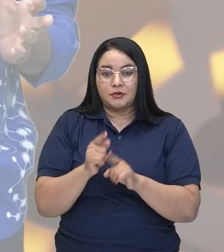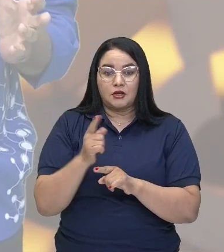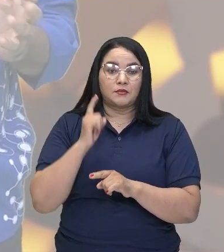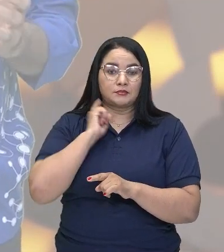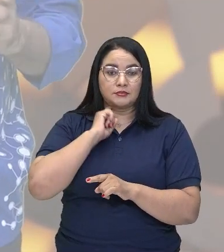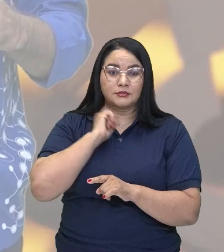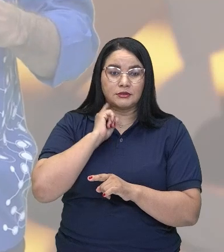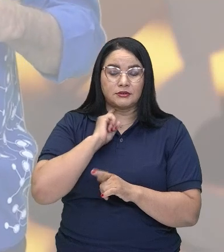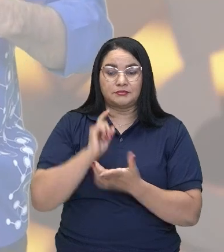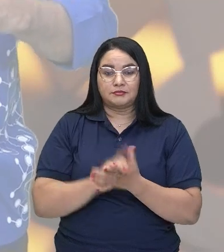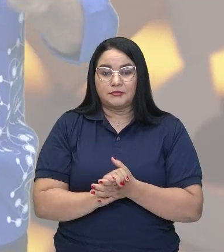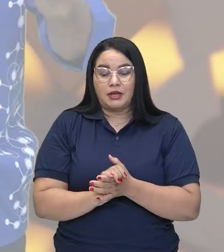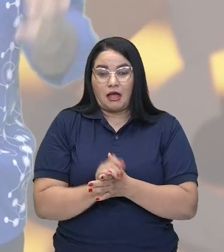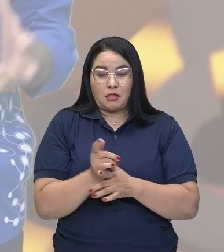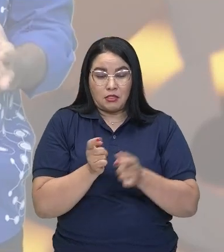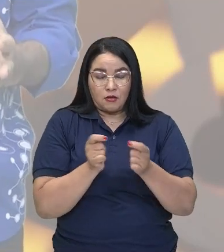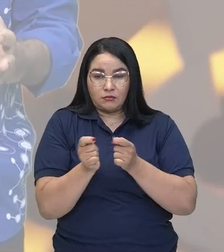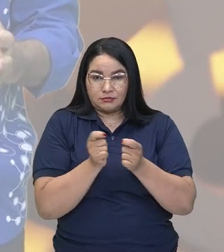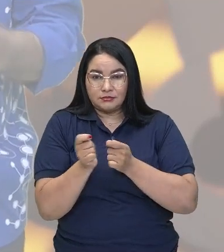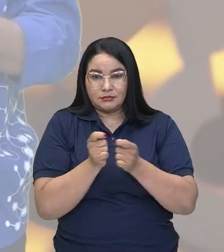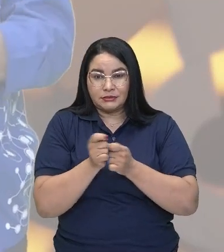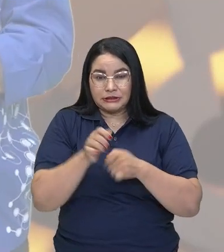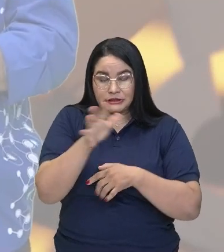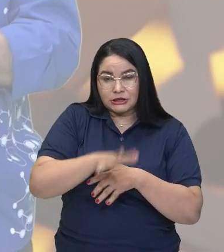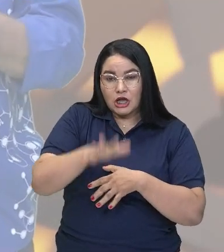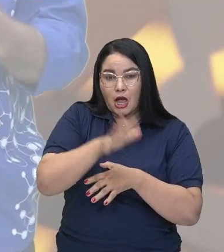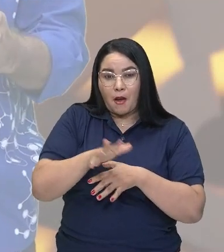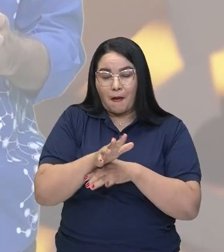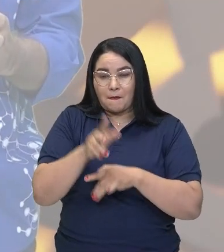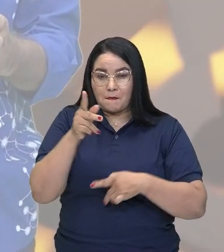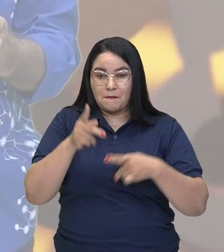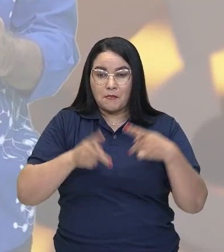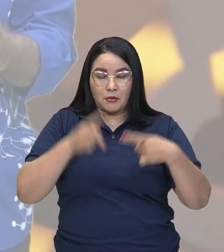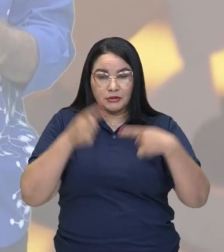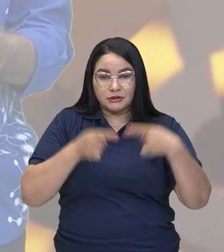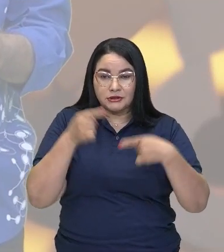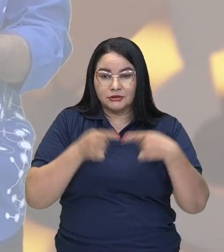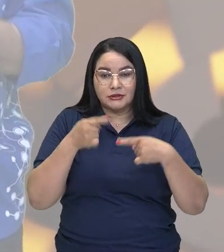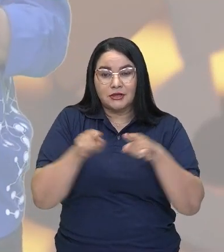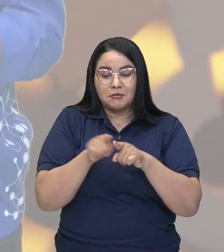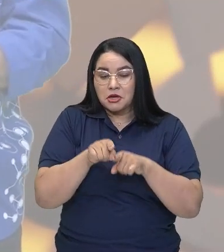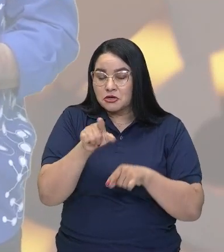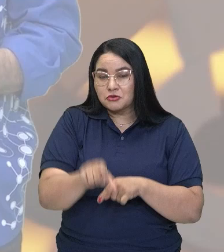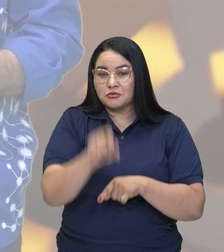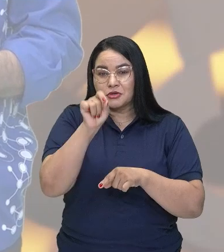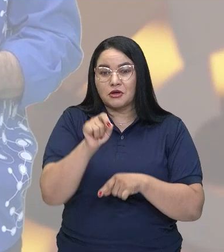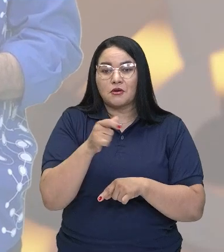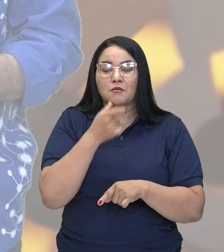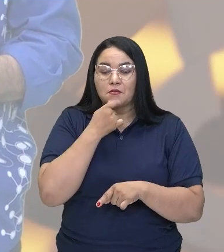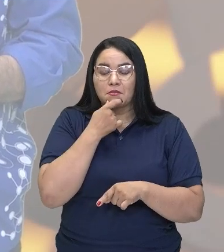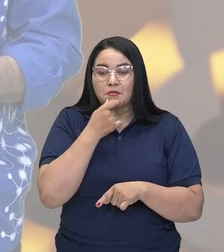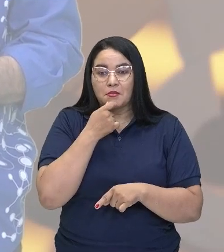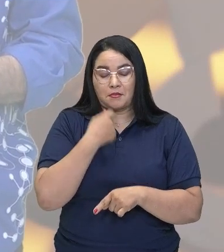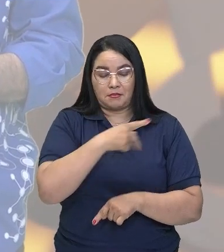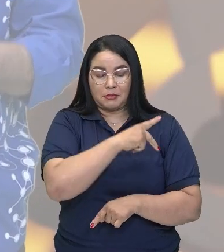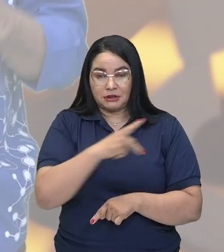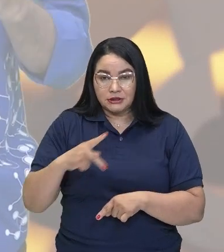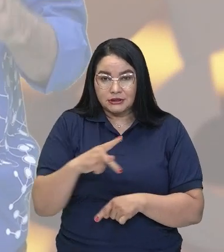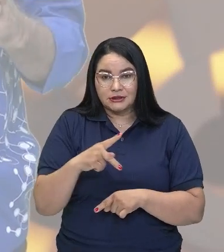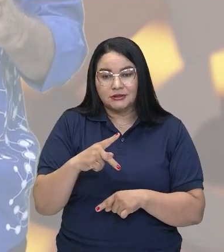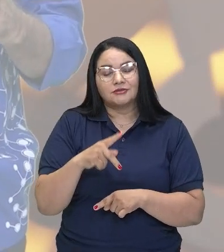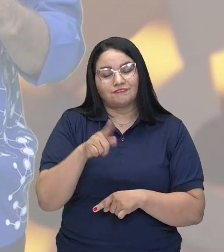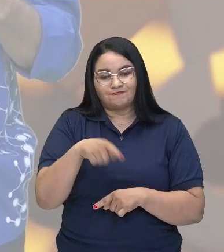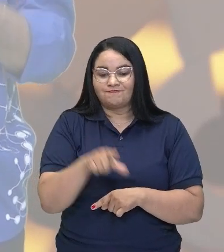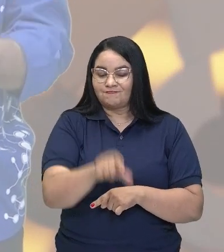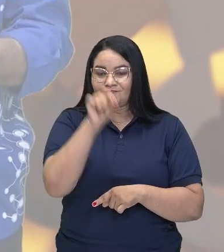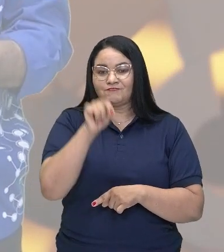né, o cenário político. Era daí que saíam os candidatos a presidente da República, certo? Não,